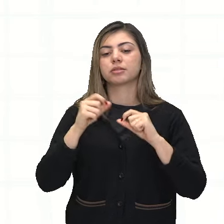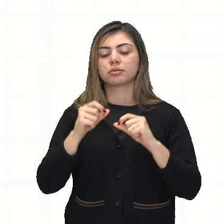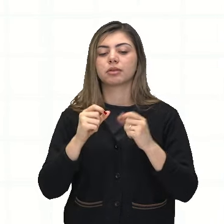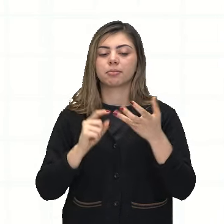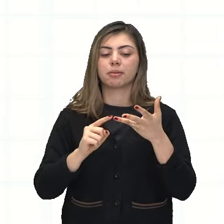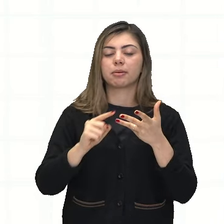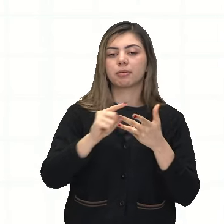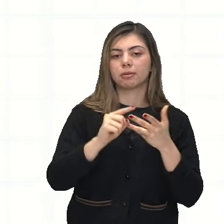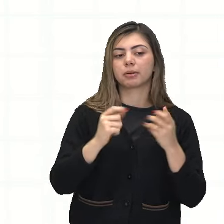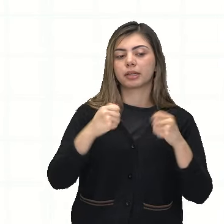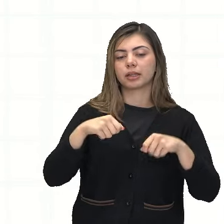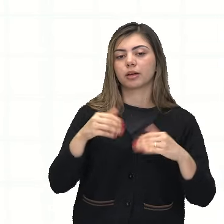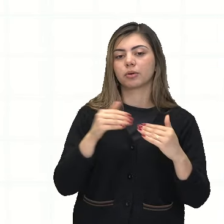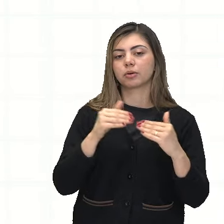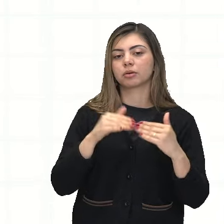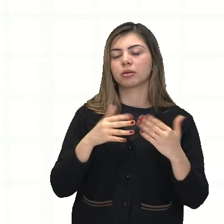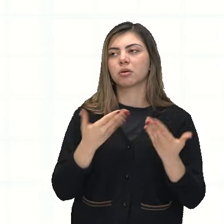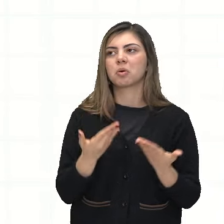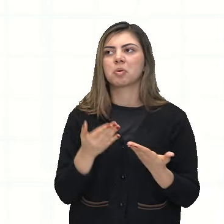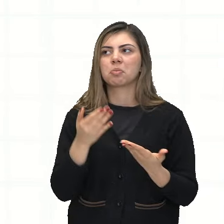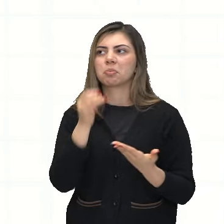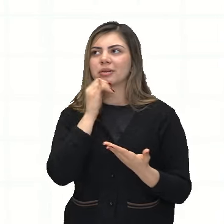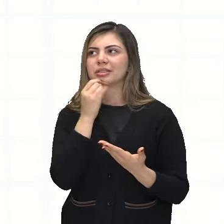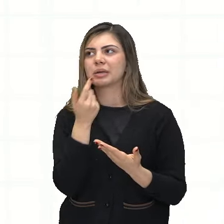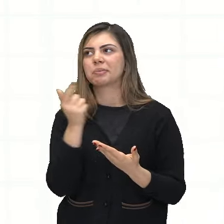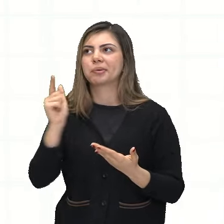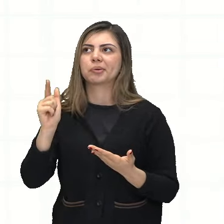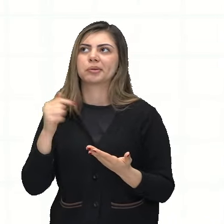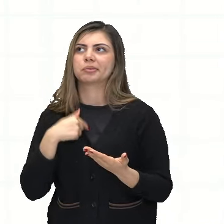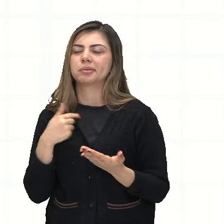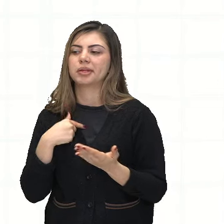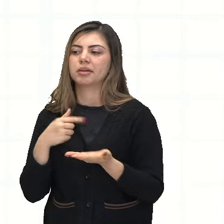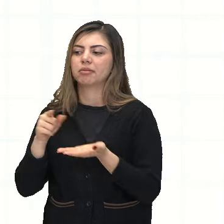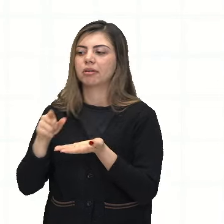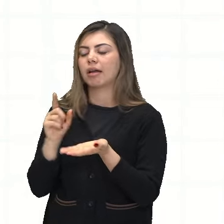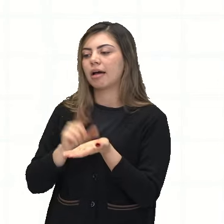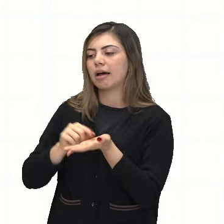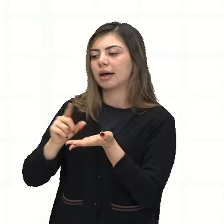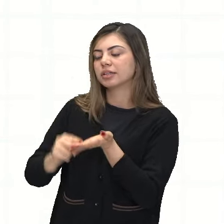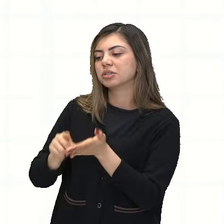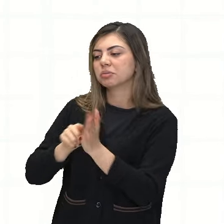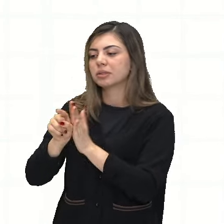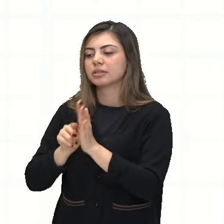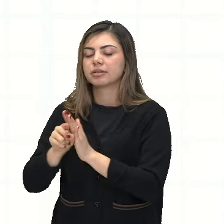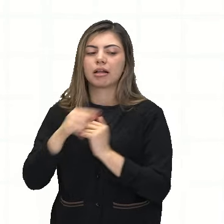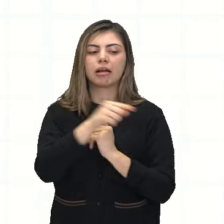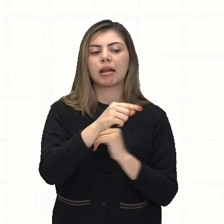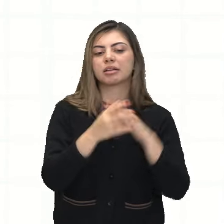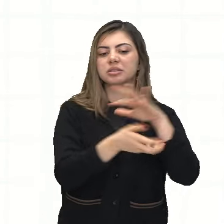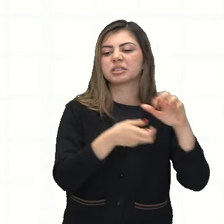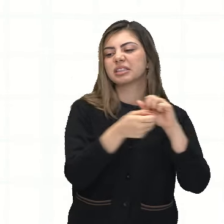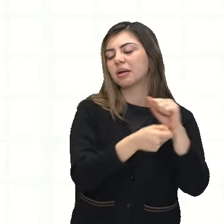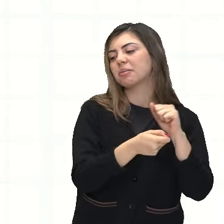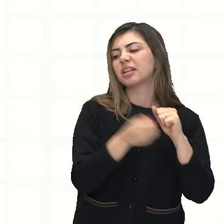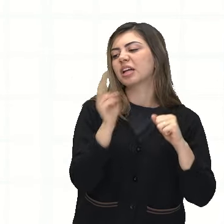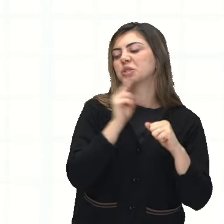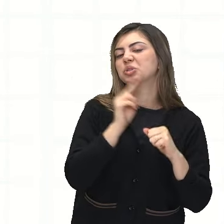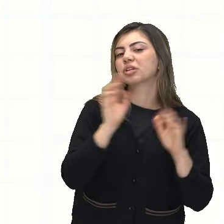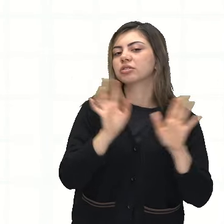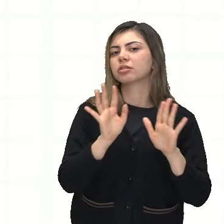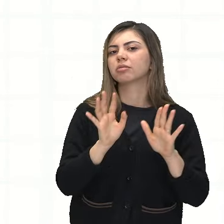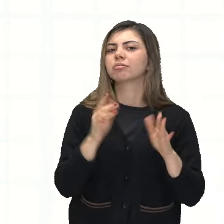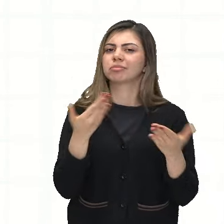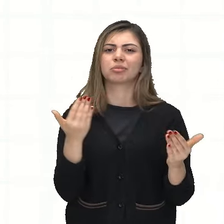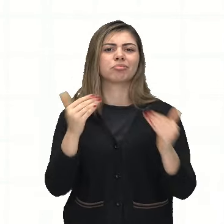trabalhos e concordar com trabalhos que dizem que eh isso não é urgente isso seria se contradizer formando um